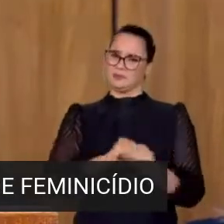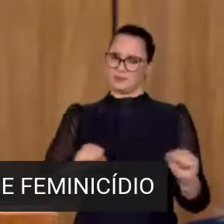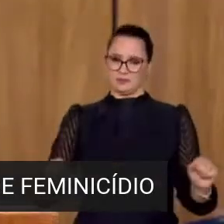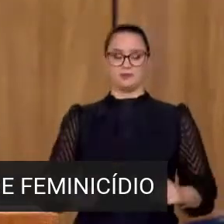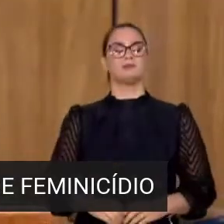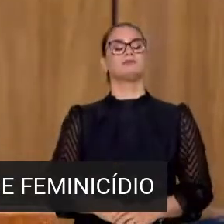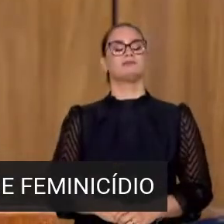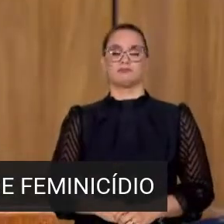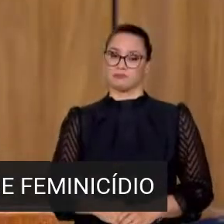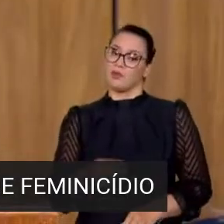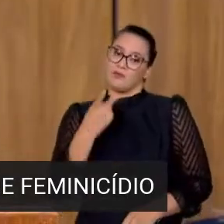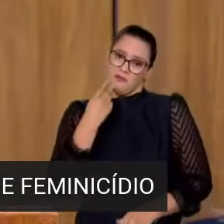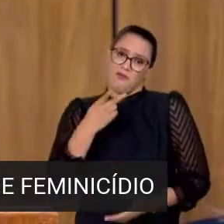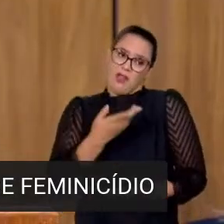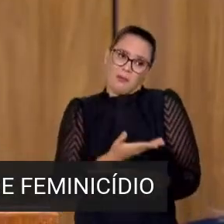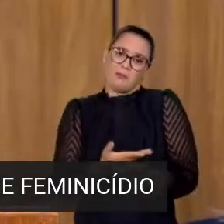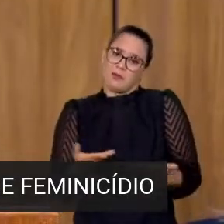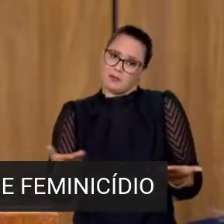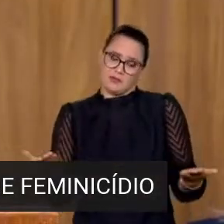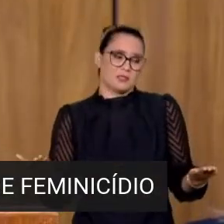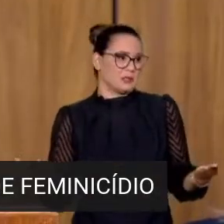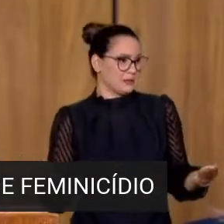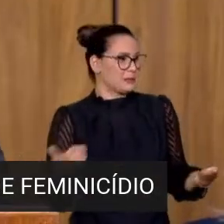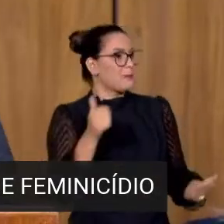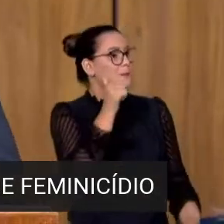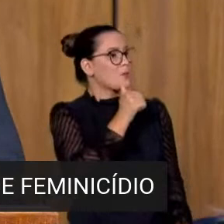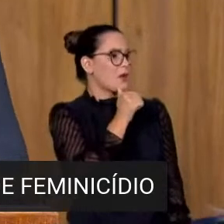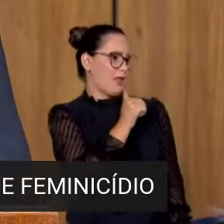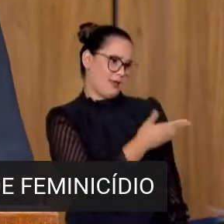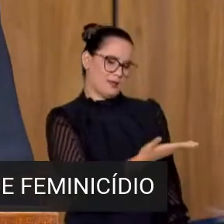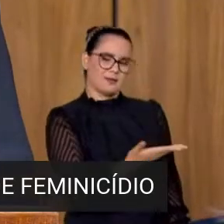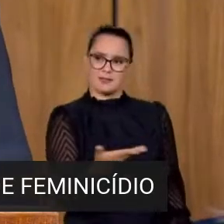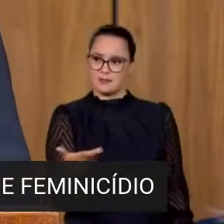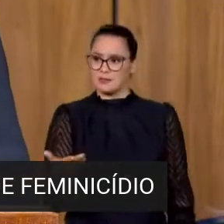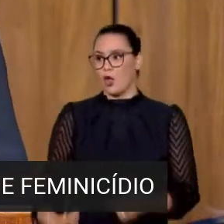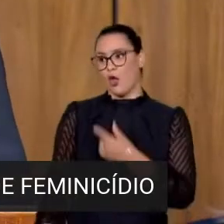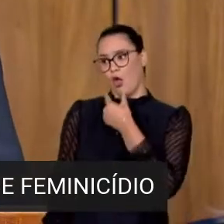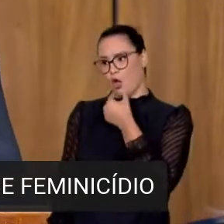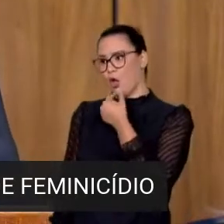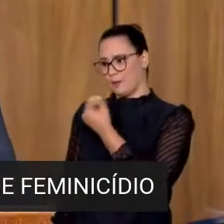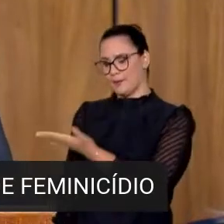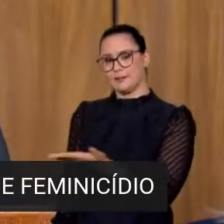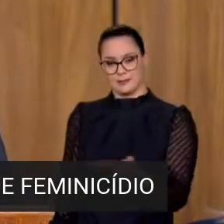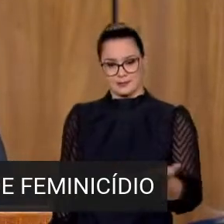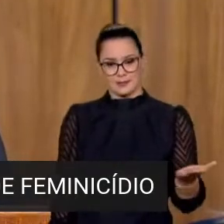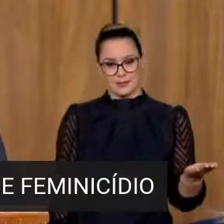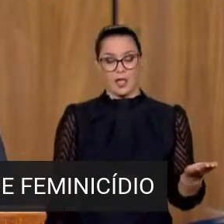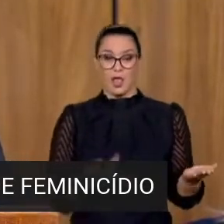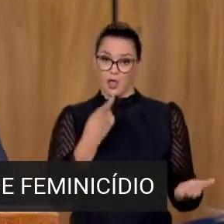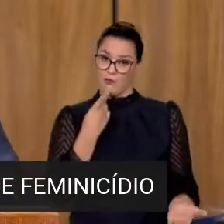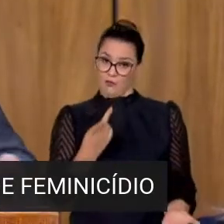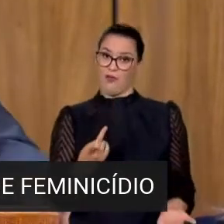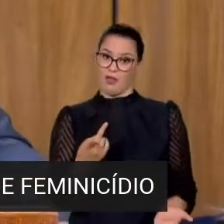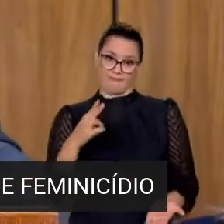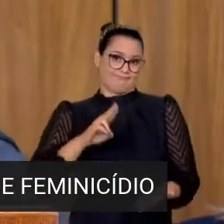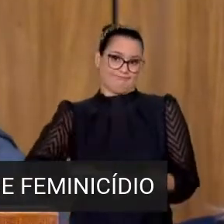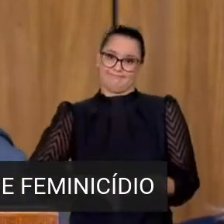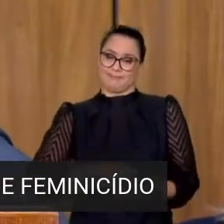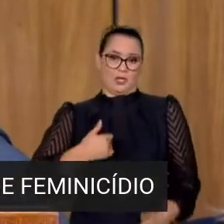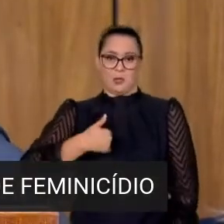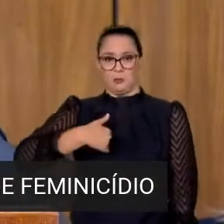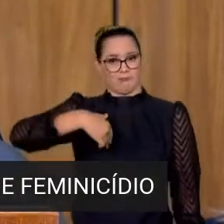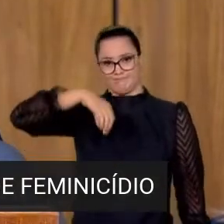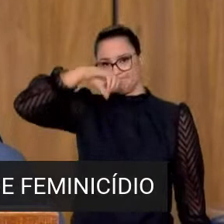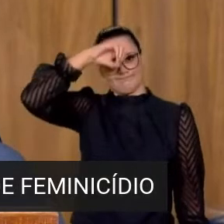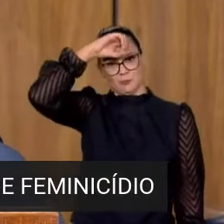confesso a vocês, companheiras mulheres, companheiros homens, eu confesso a vocês que eu não sei